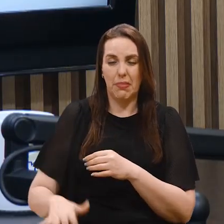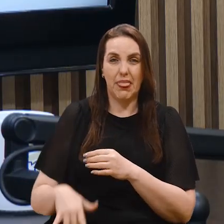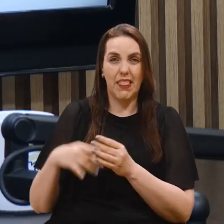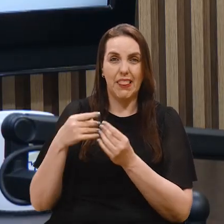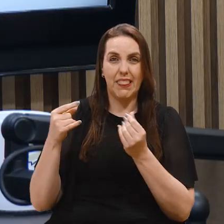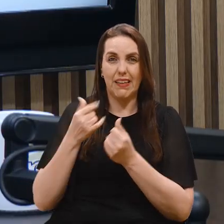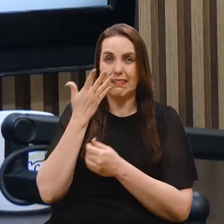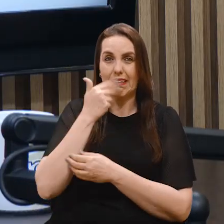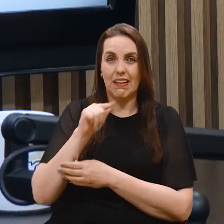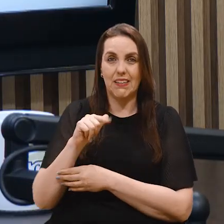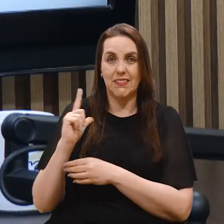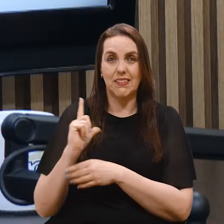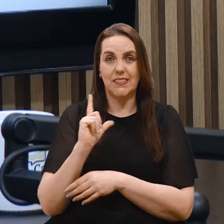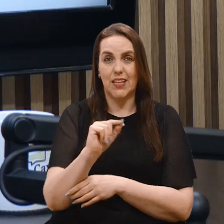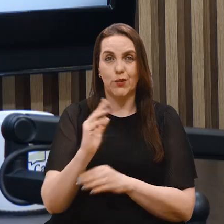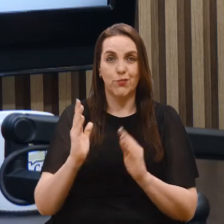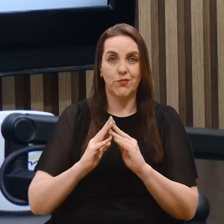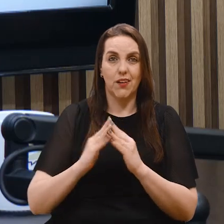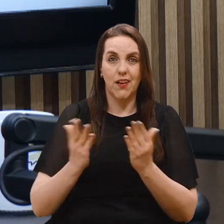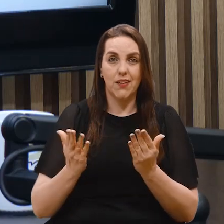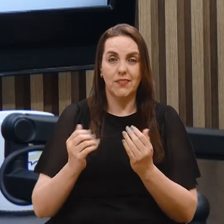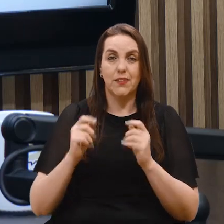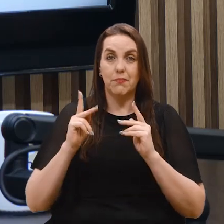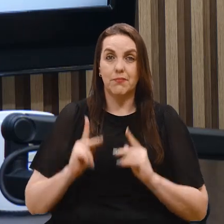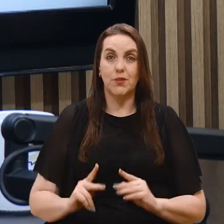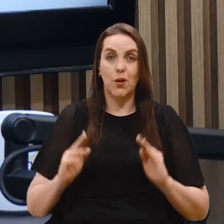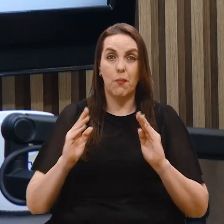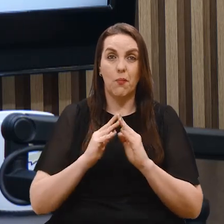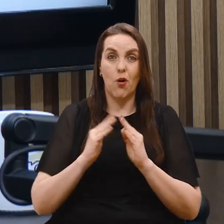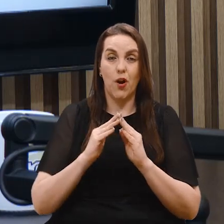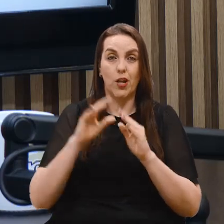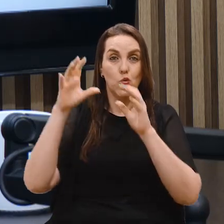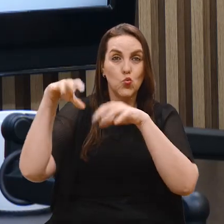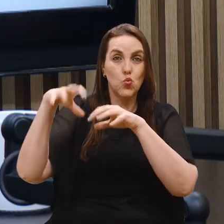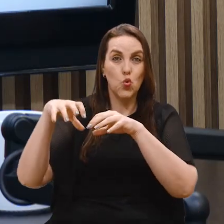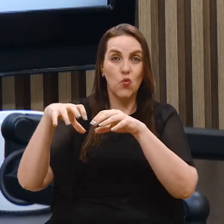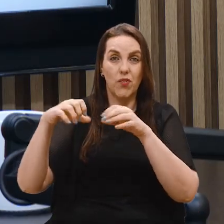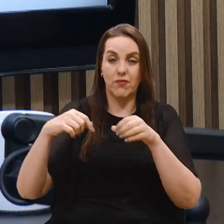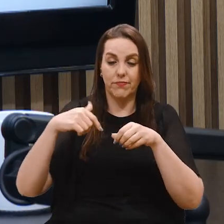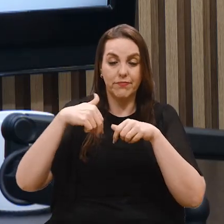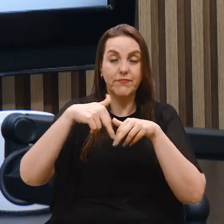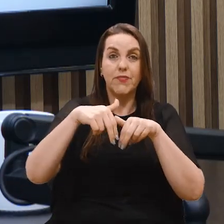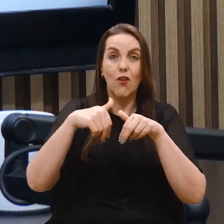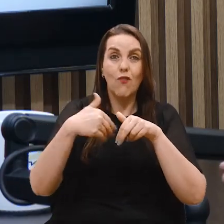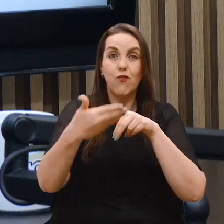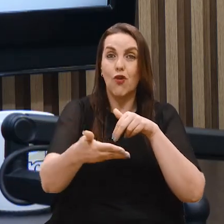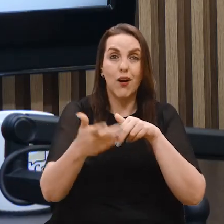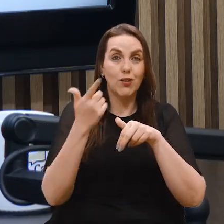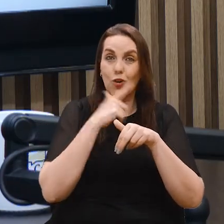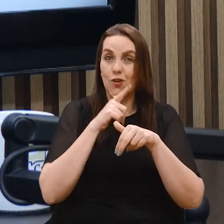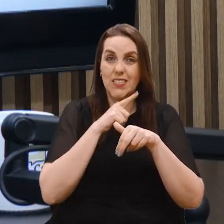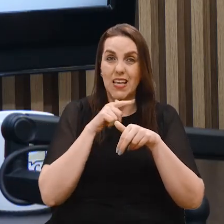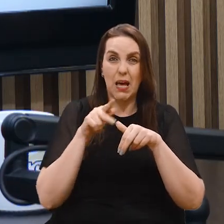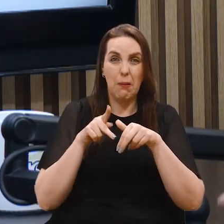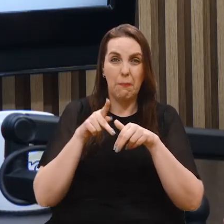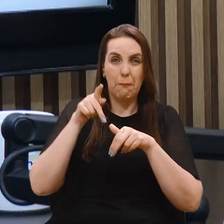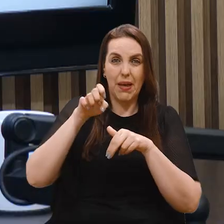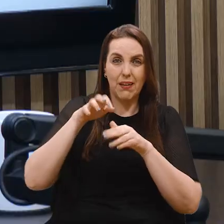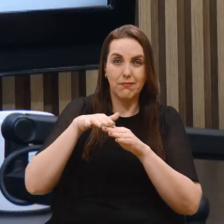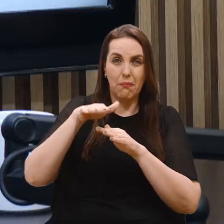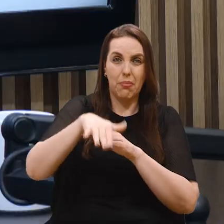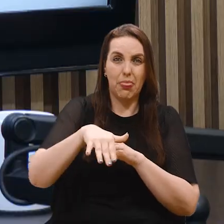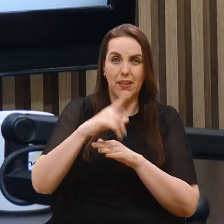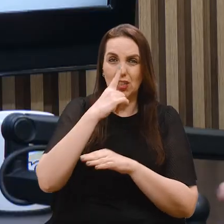de casa, né? O morador tá ali, aí choveu, cara, ele não consegue sair para fora sem que coloque os pés no